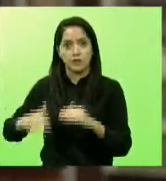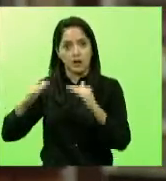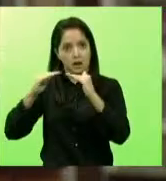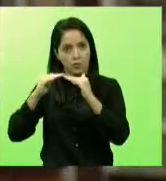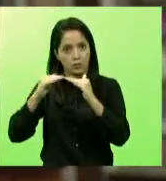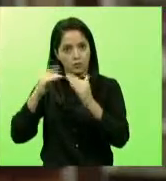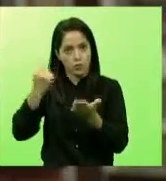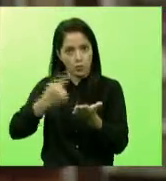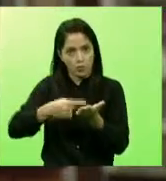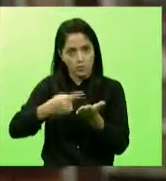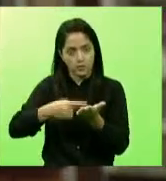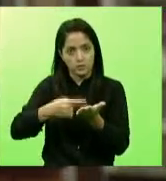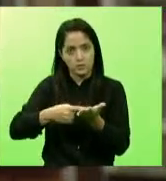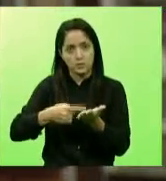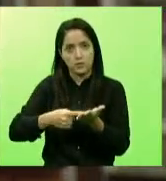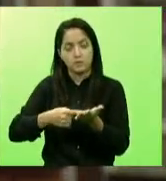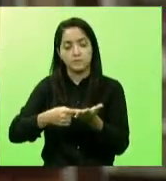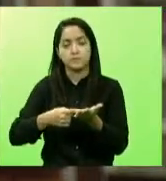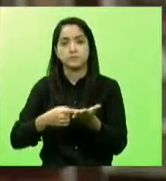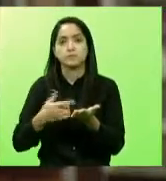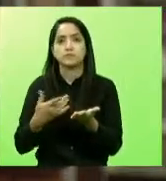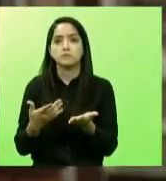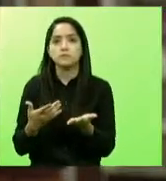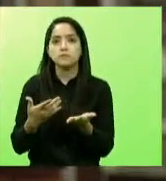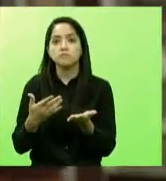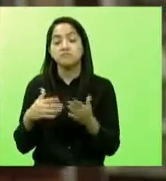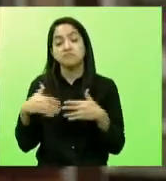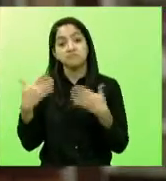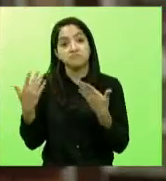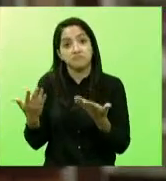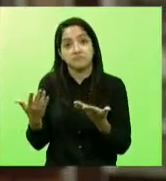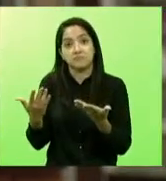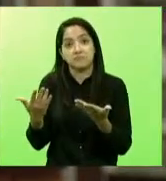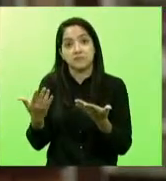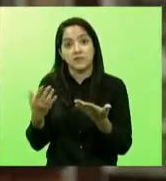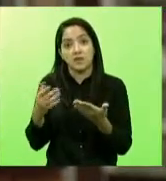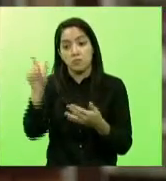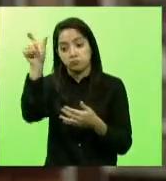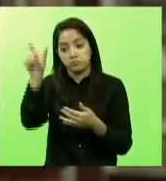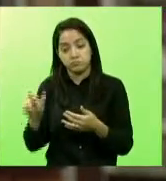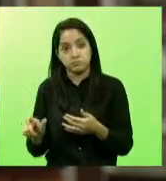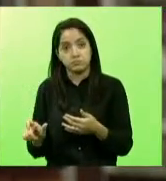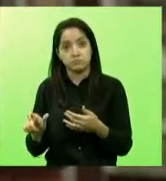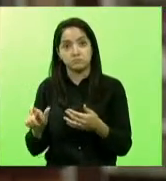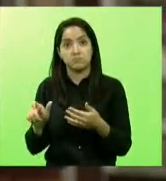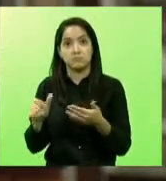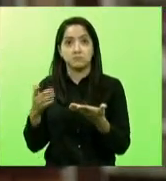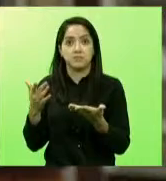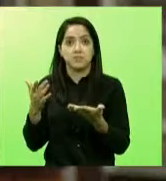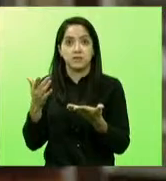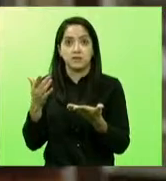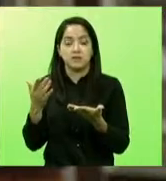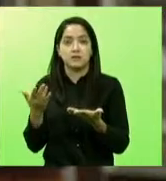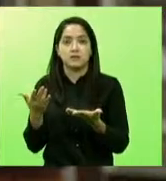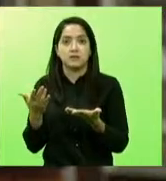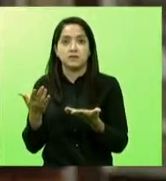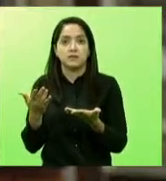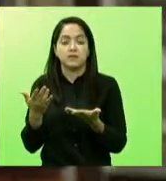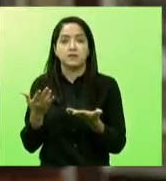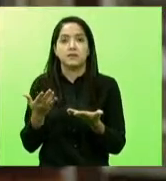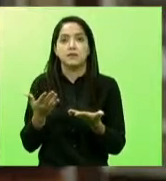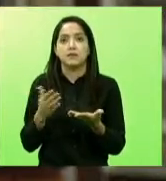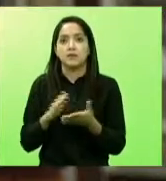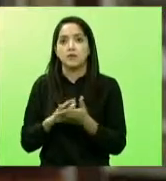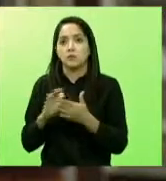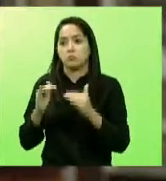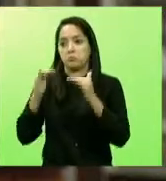acordou com isso, enfim, alguém, com certeza, né, a gente não pode atribuir isso a